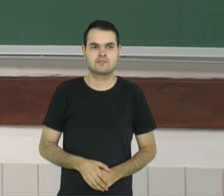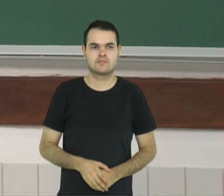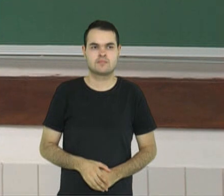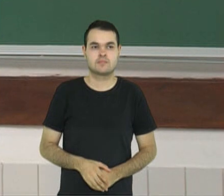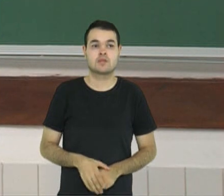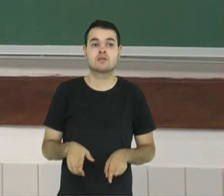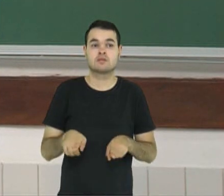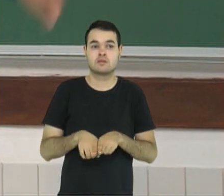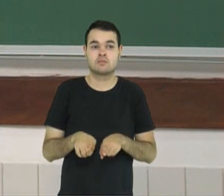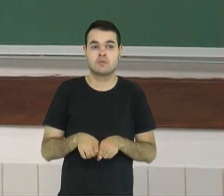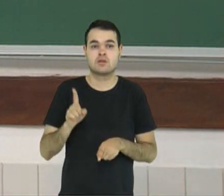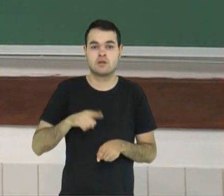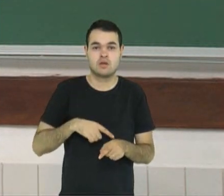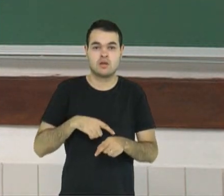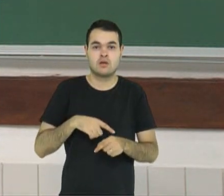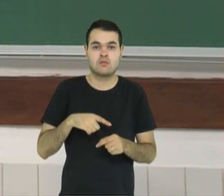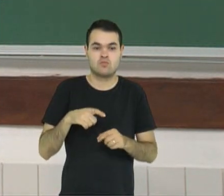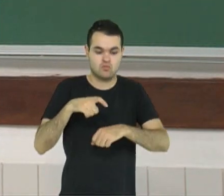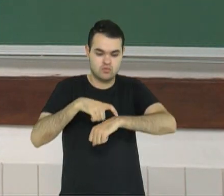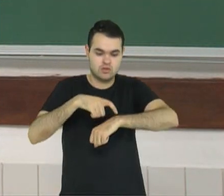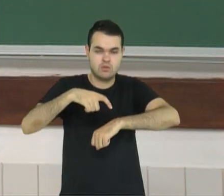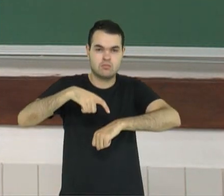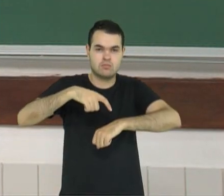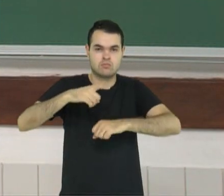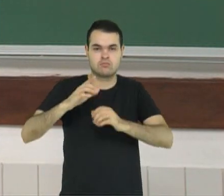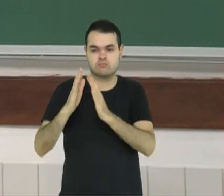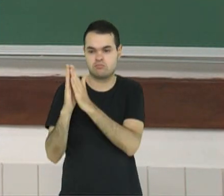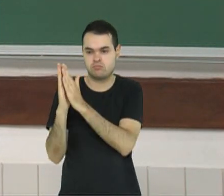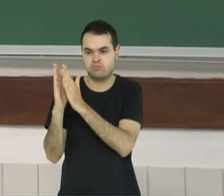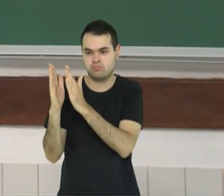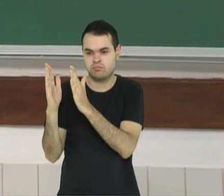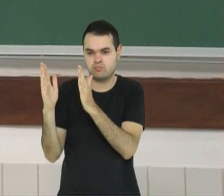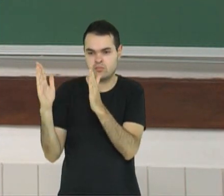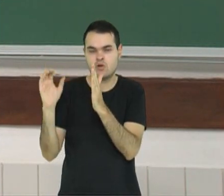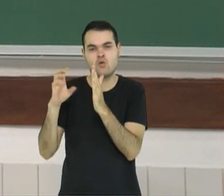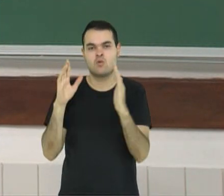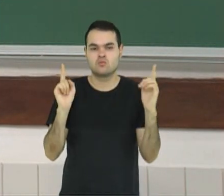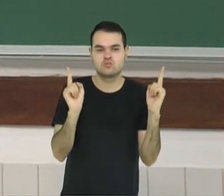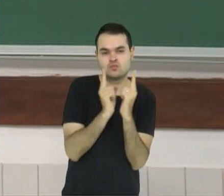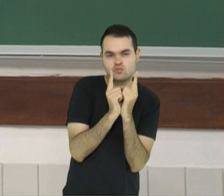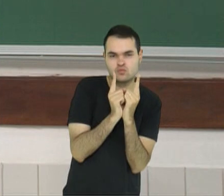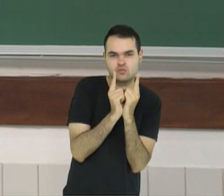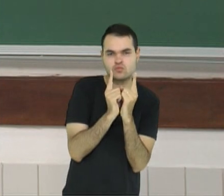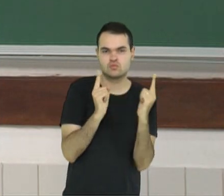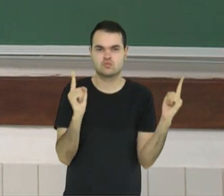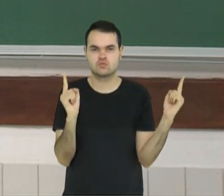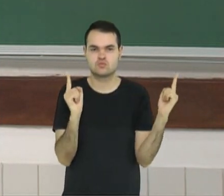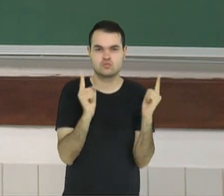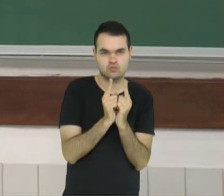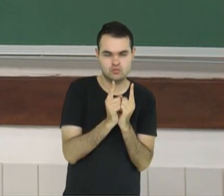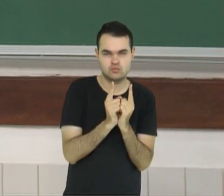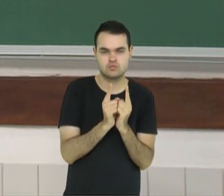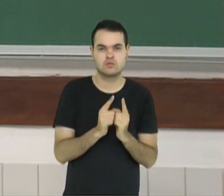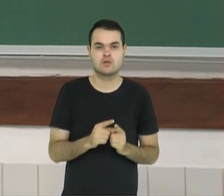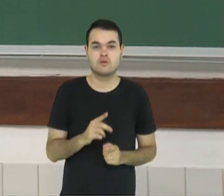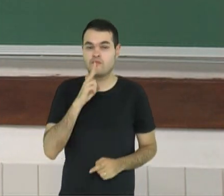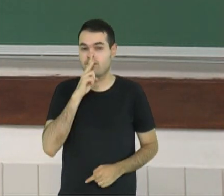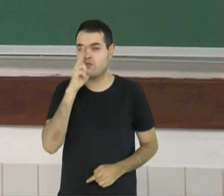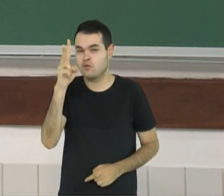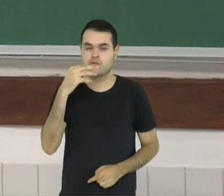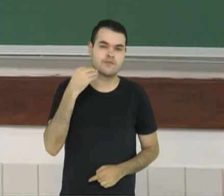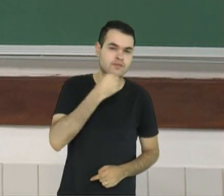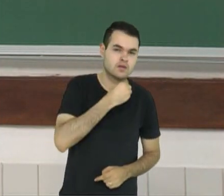Elementos interessantes. Duração. O que é duração? Uma nota pode ter um tempo longo, uma nota pode ter um tempo curto. Intensidade. Muito